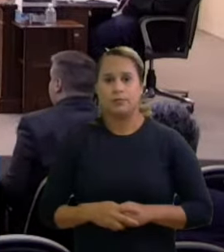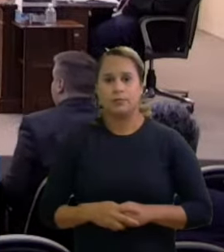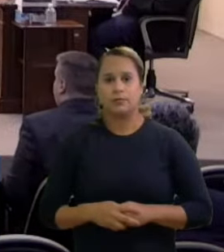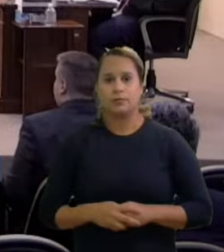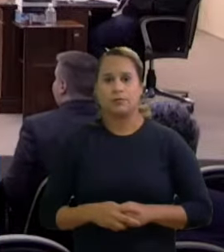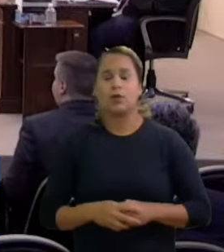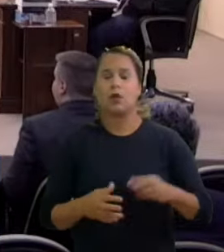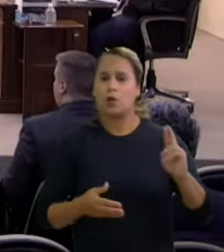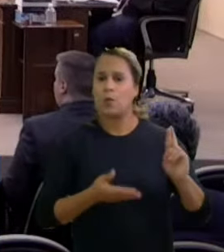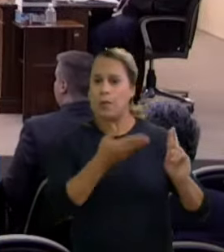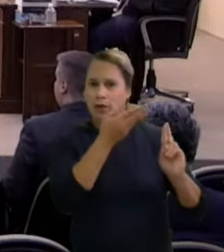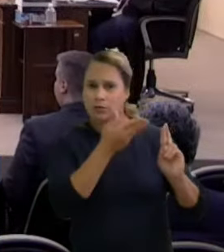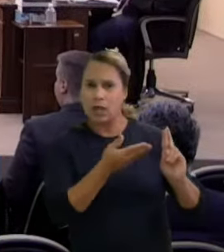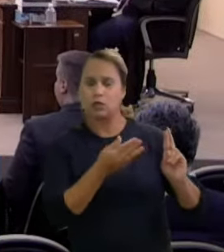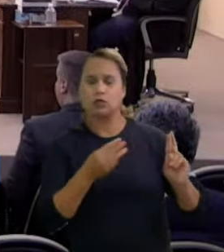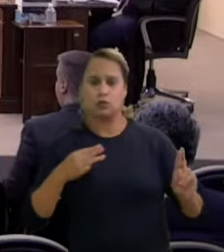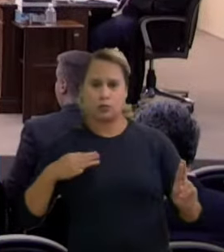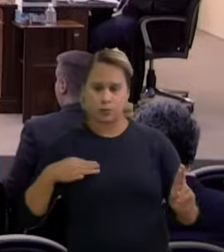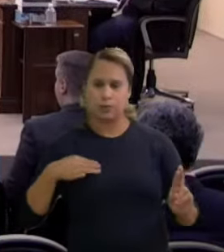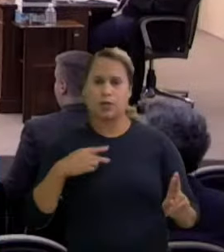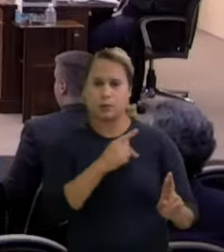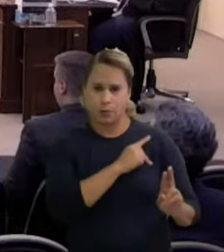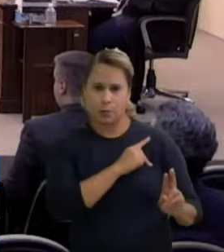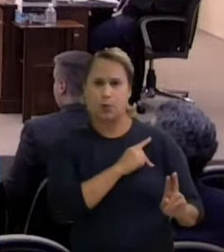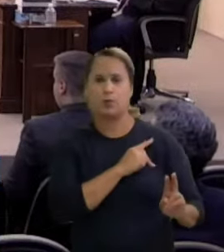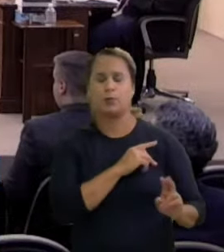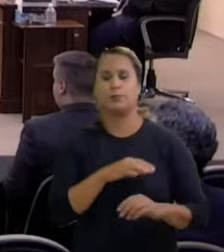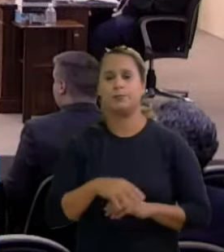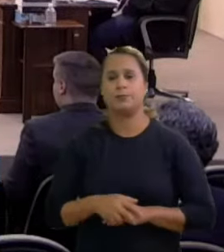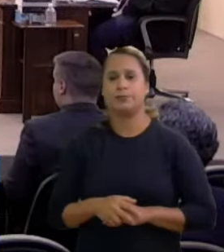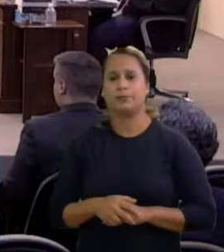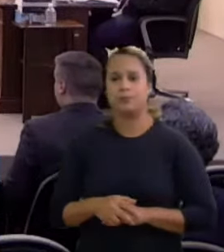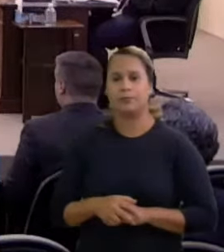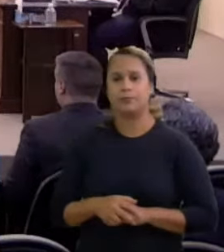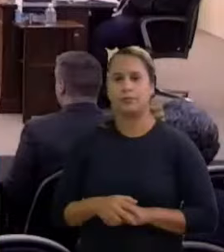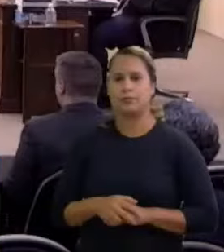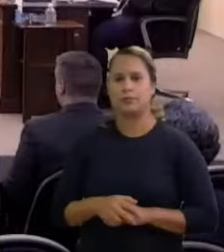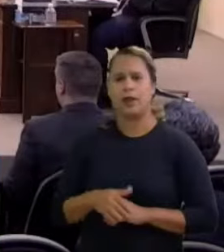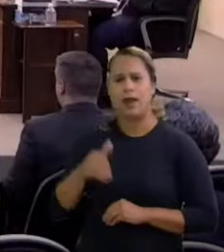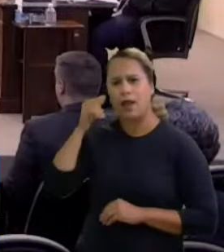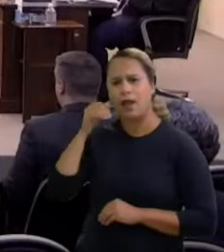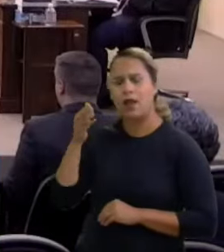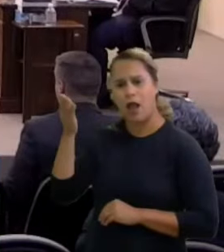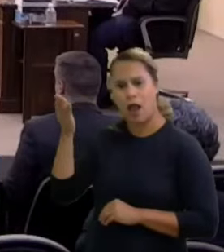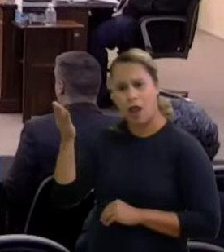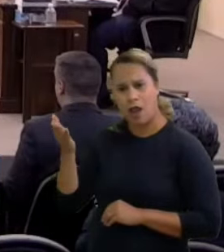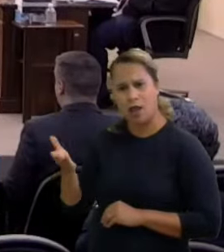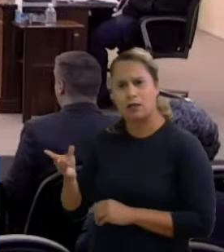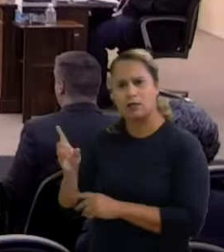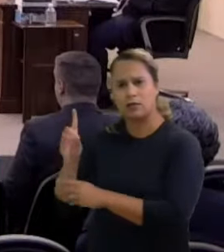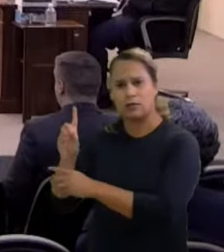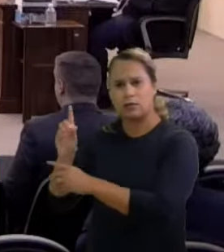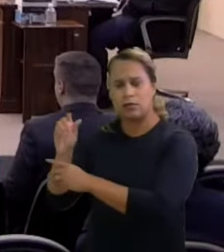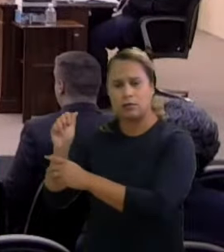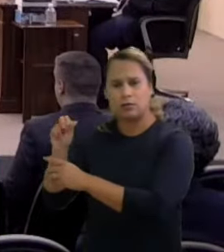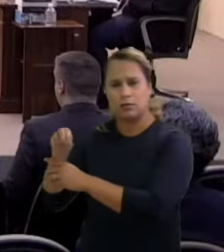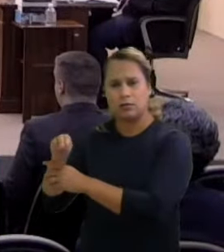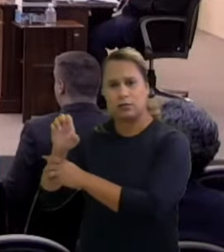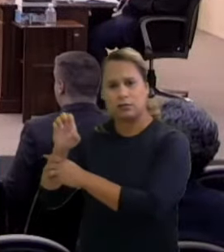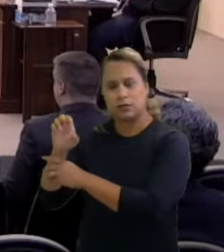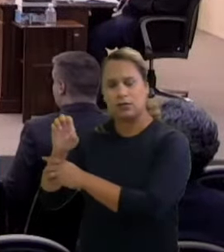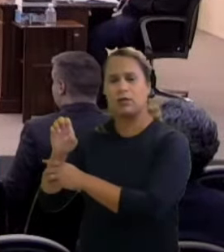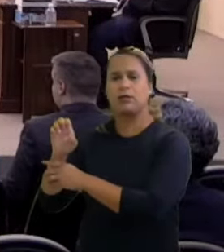Ministério Público Dr Marcel Godói senora Daniele aqui de que secretaria esse julgamento os